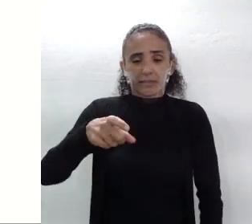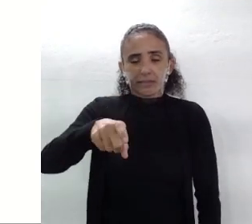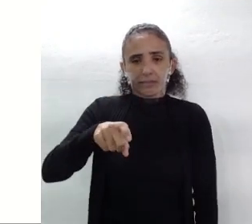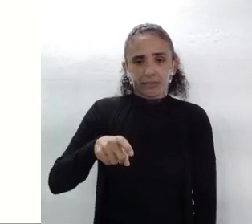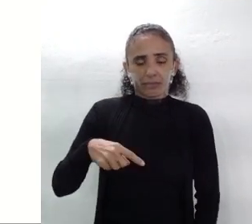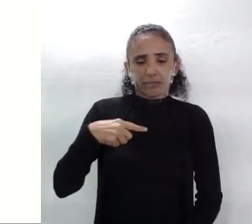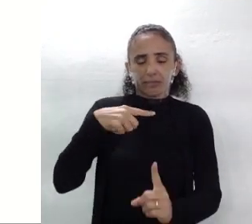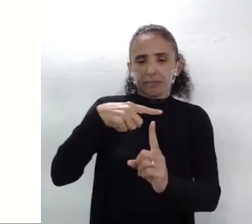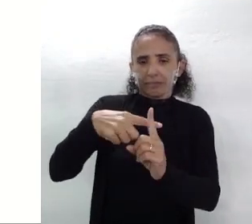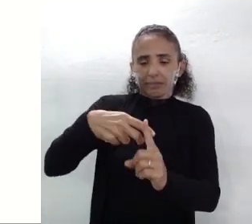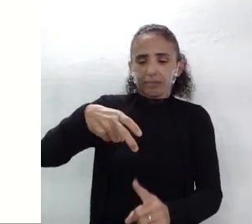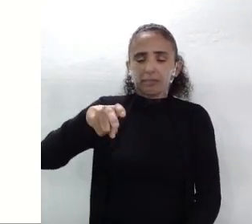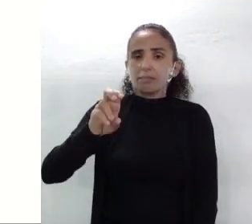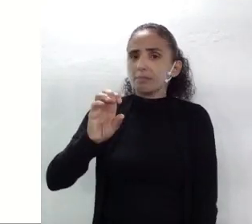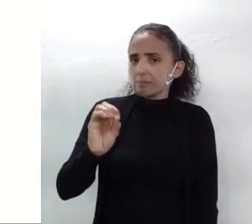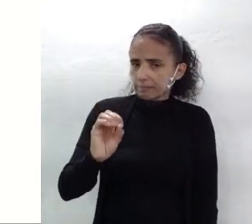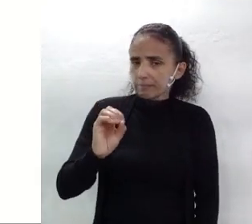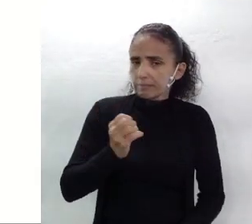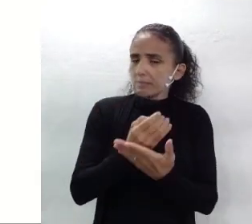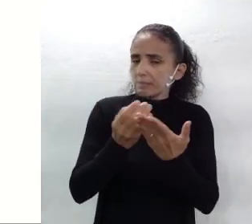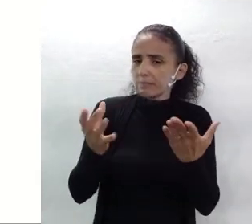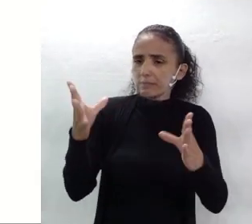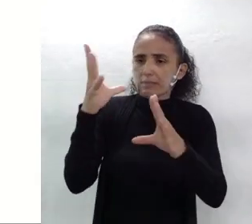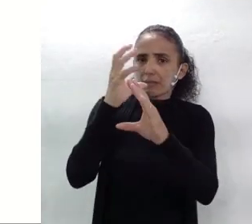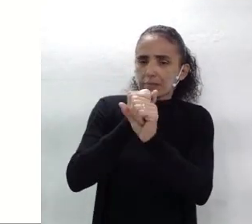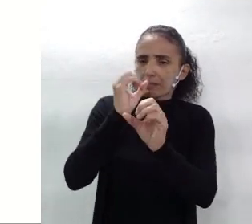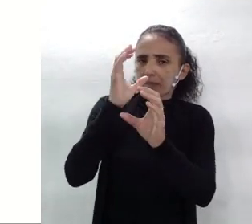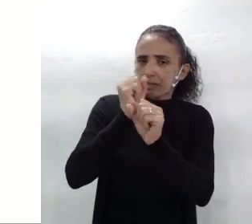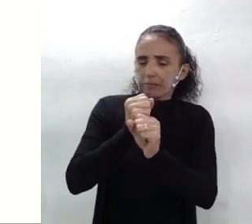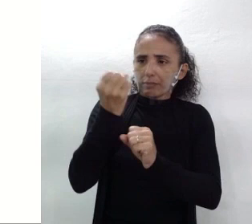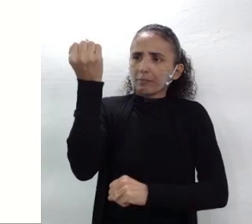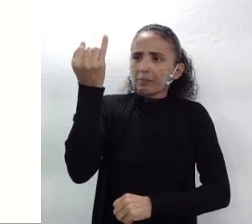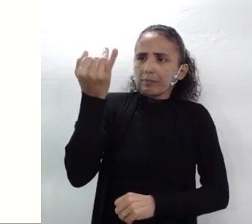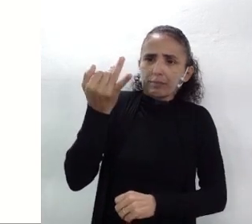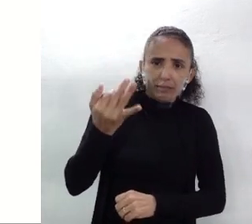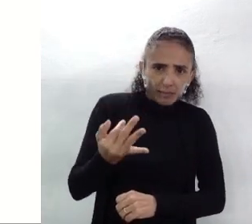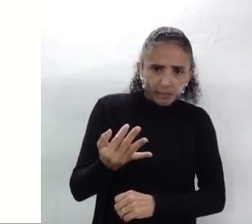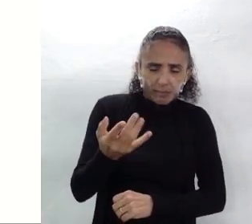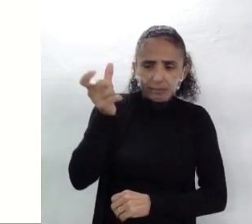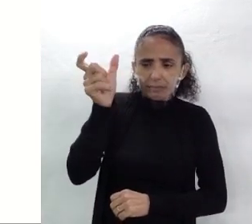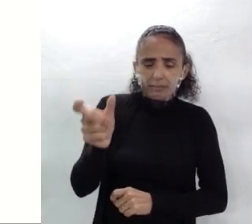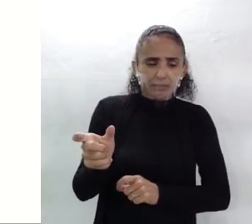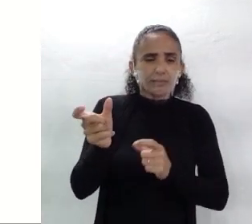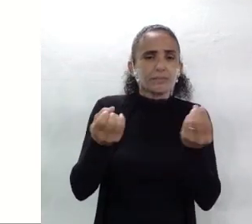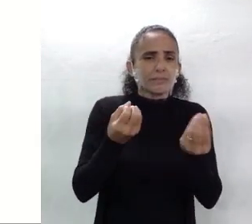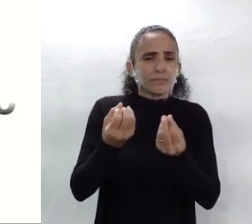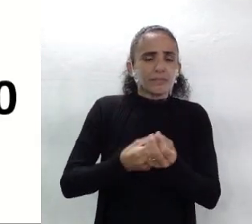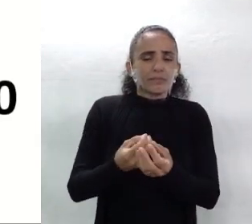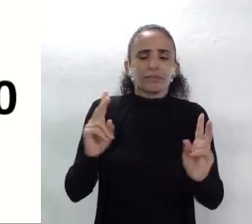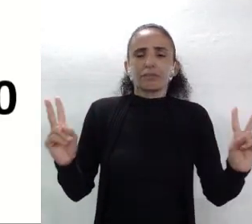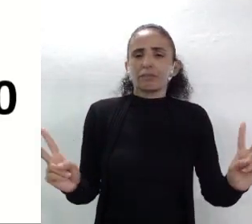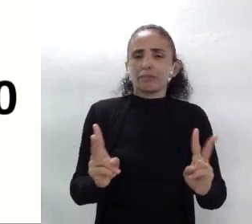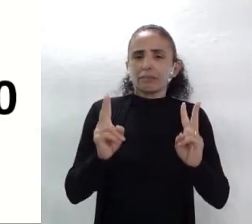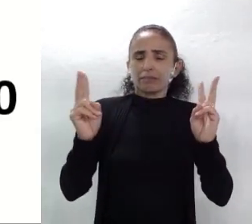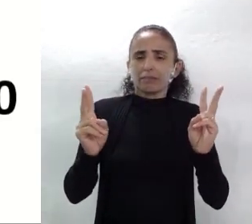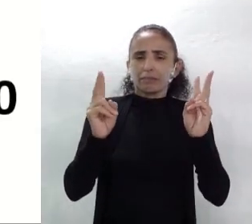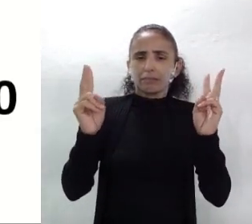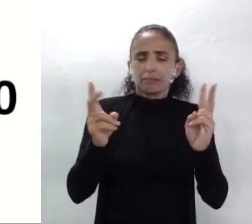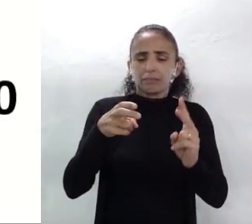mais 50. Então, a gente vai somar com a quantidade do mais novo e vai ficar igual ao valor, que é igual